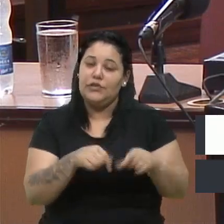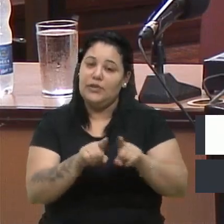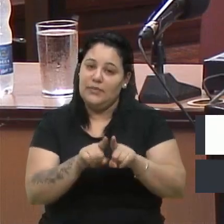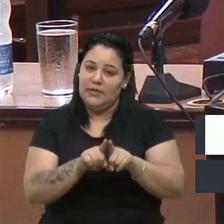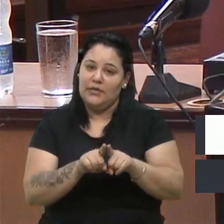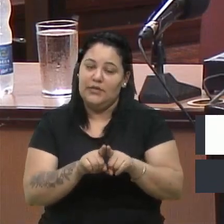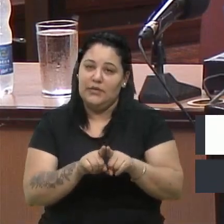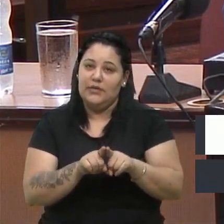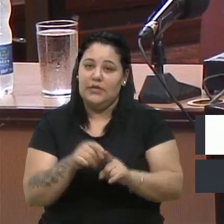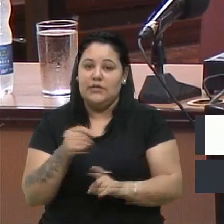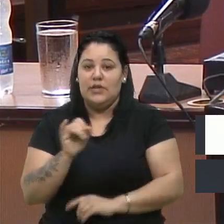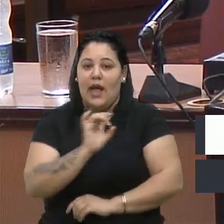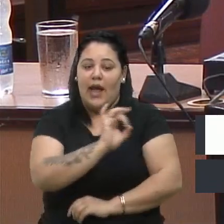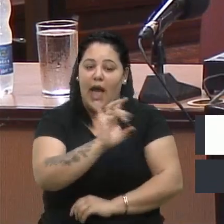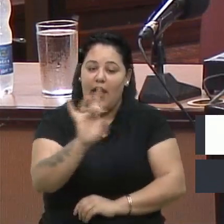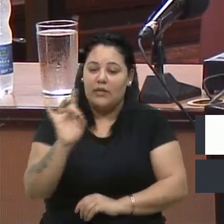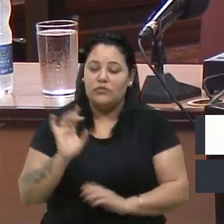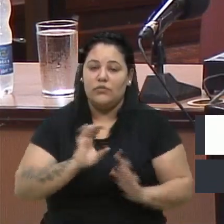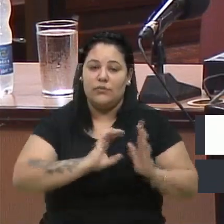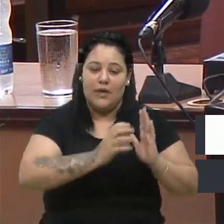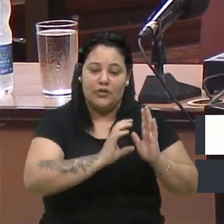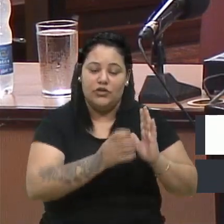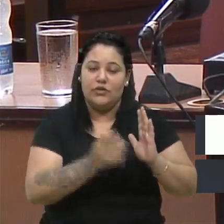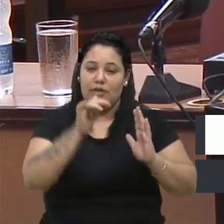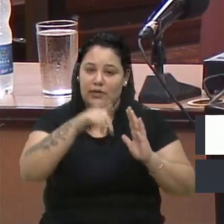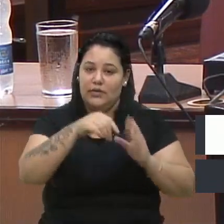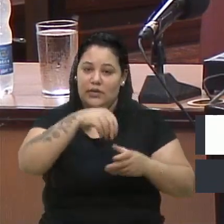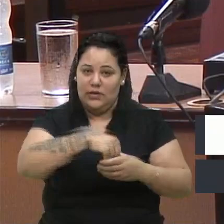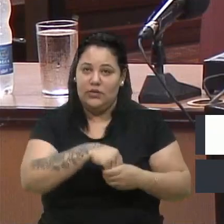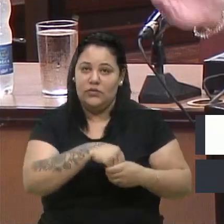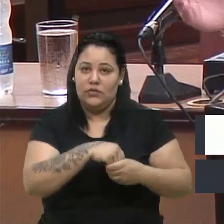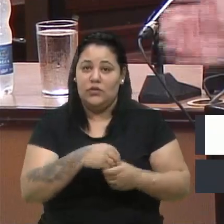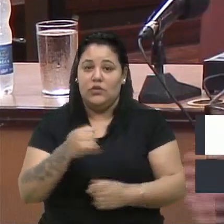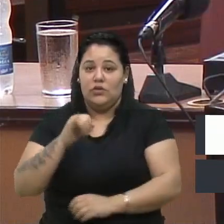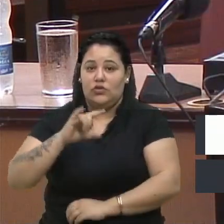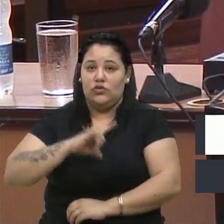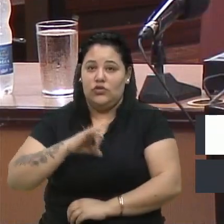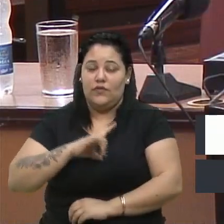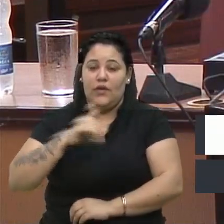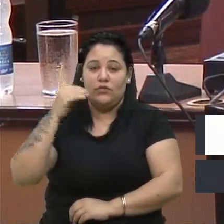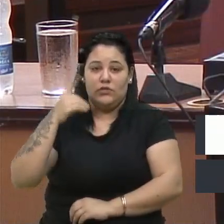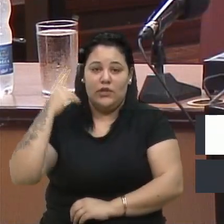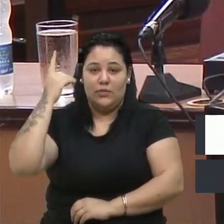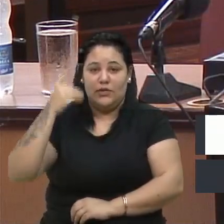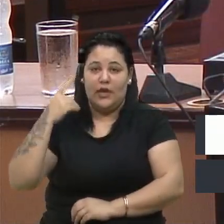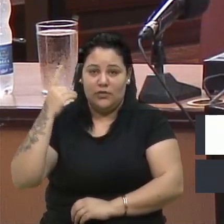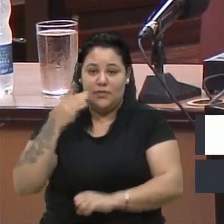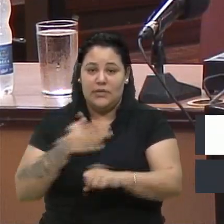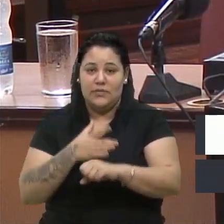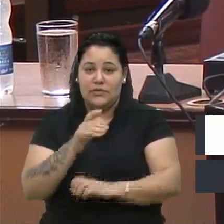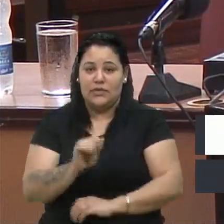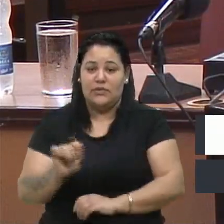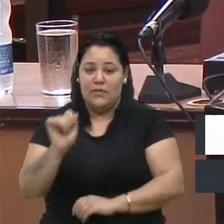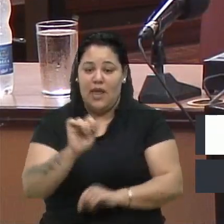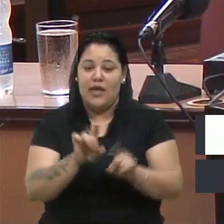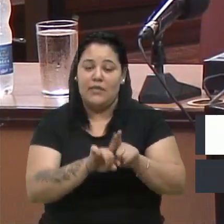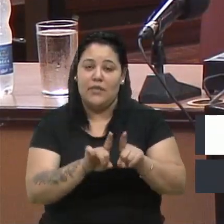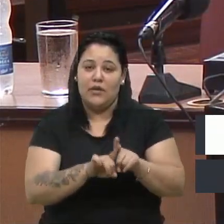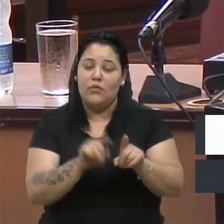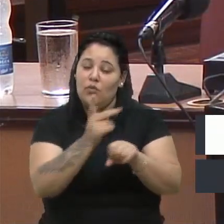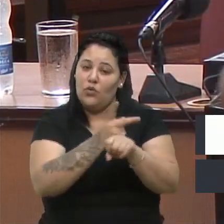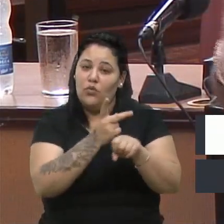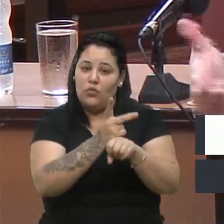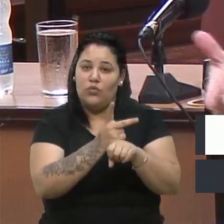se cada um dos partidos aqui dentro dessa Casa Legislativa tiver o seu deputado estadual na Assembleia, que procure o seu deputado estadual